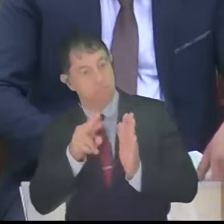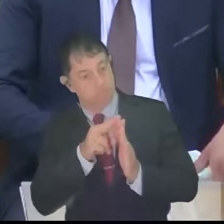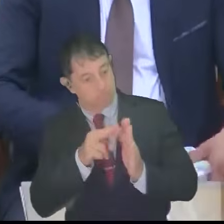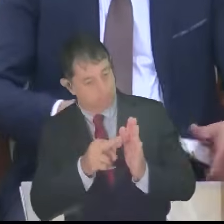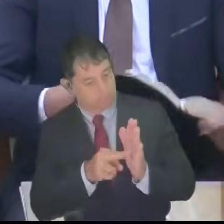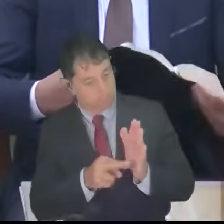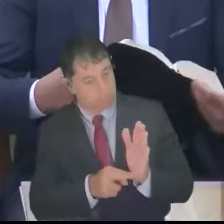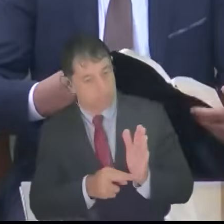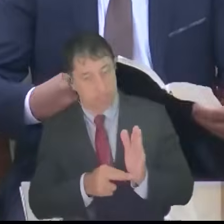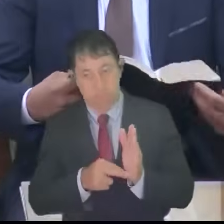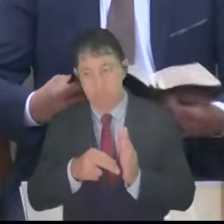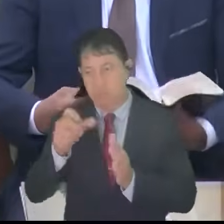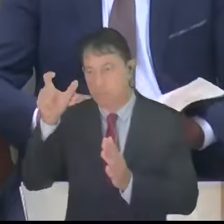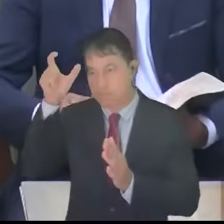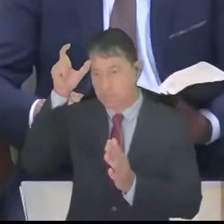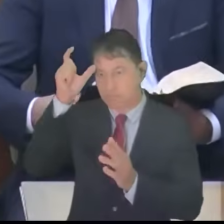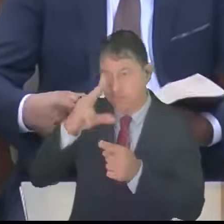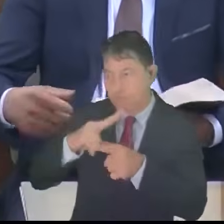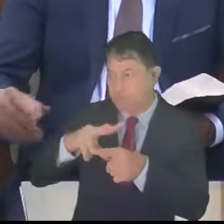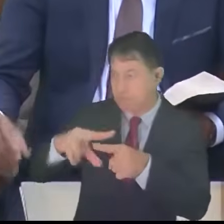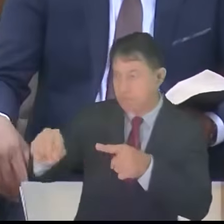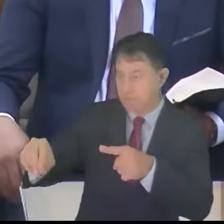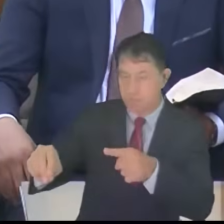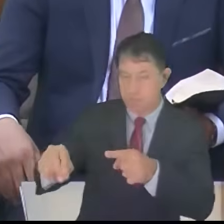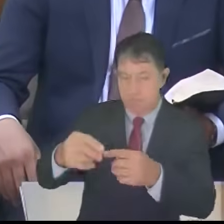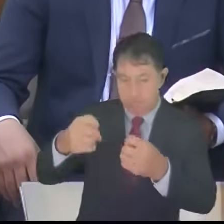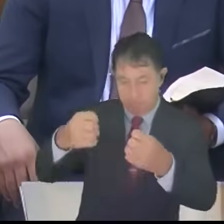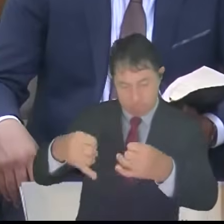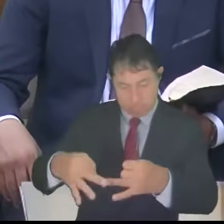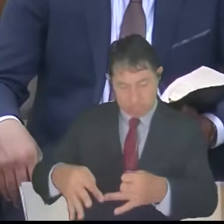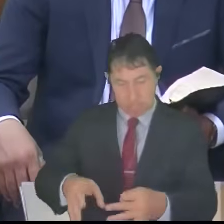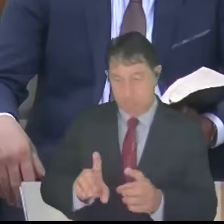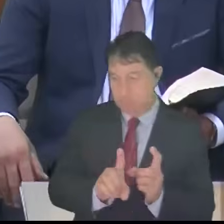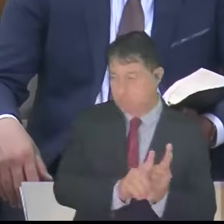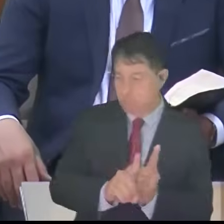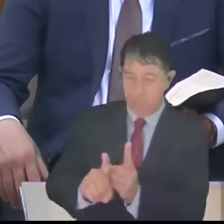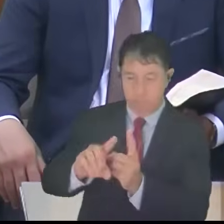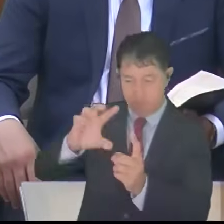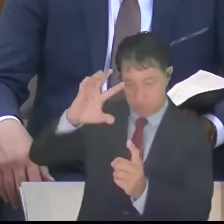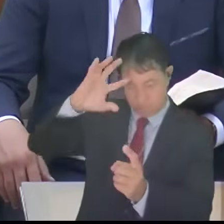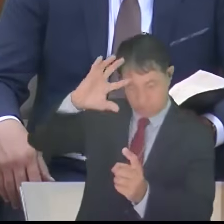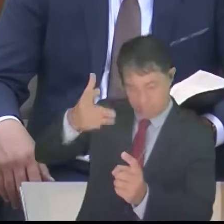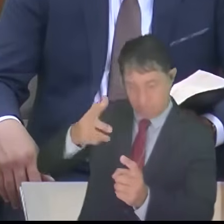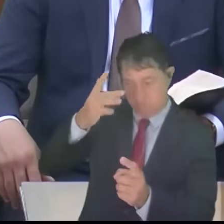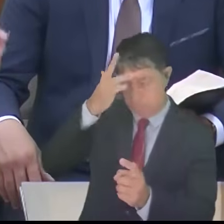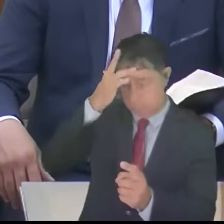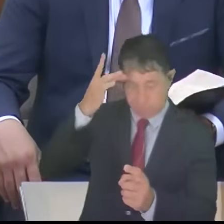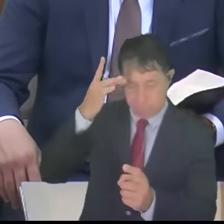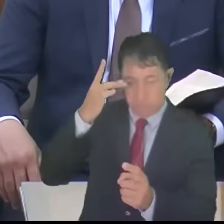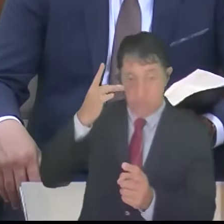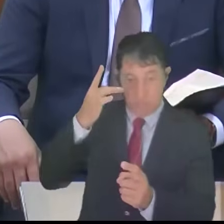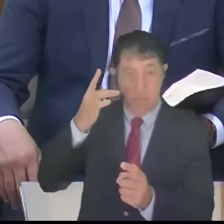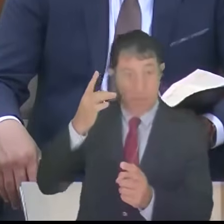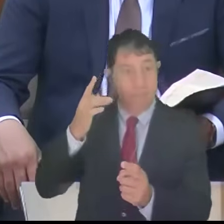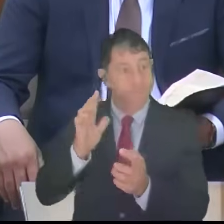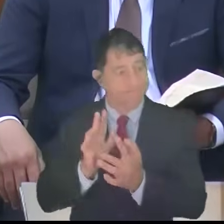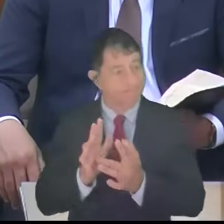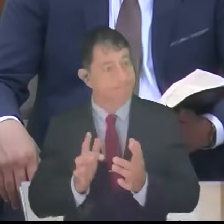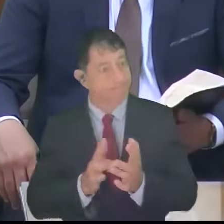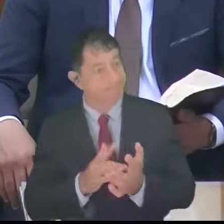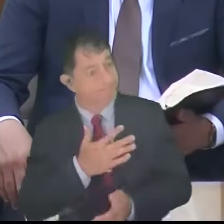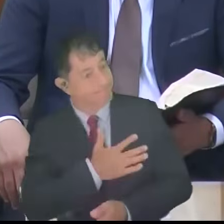expulsão de demônios, o relatório de conversões, Jesus se alegrou no Espírito